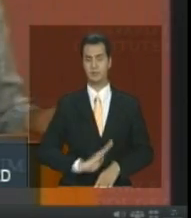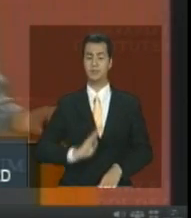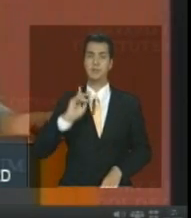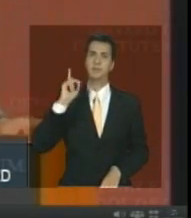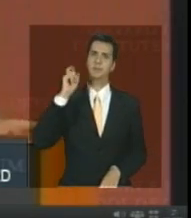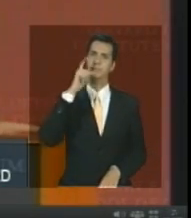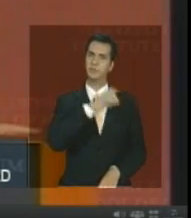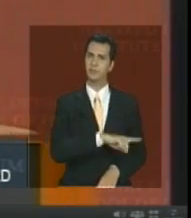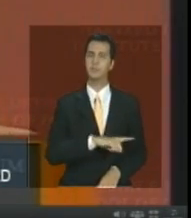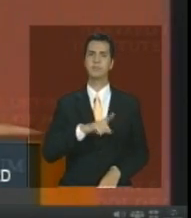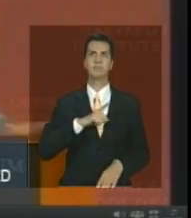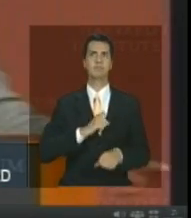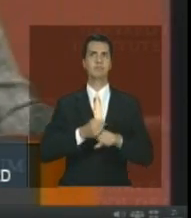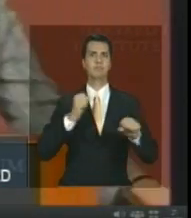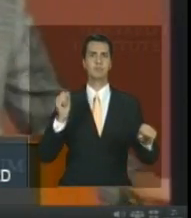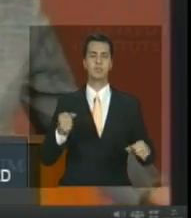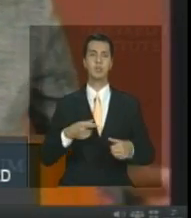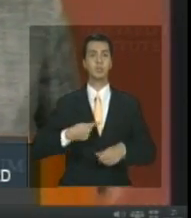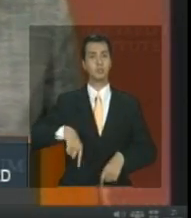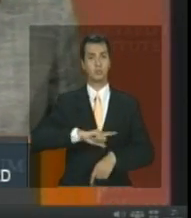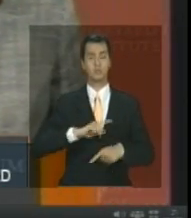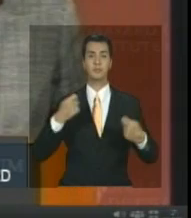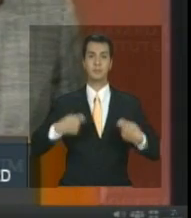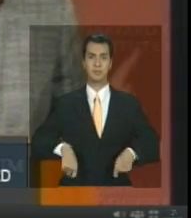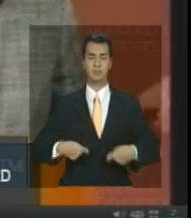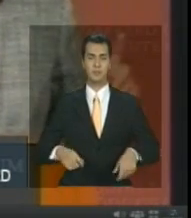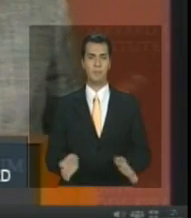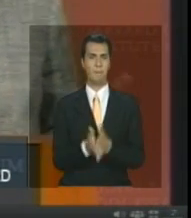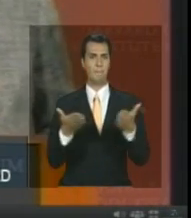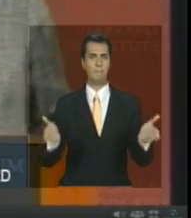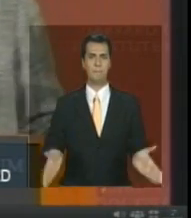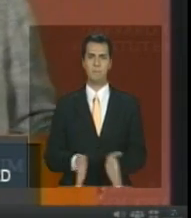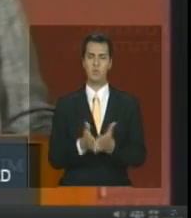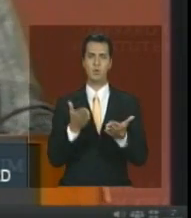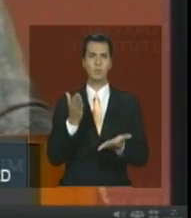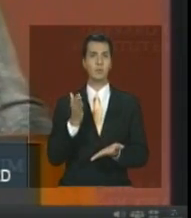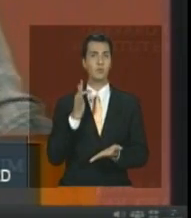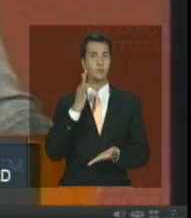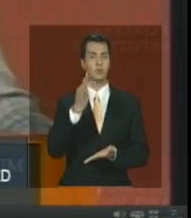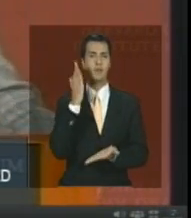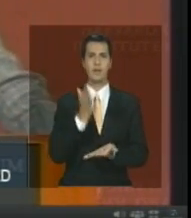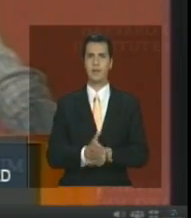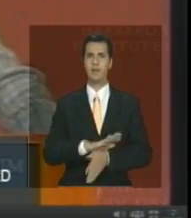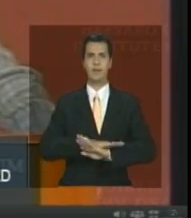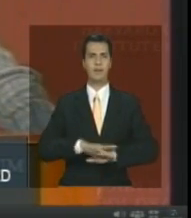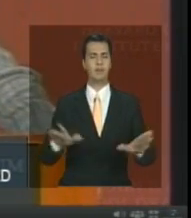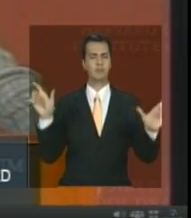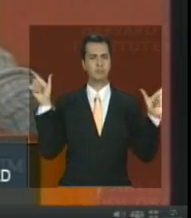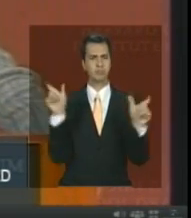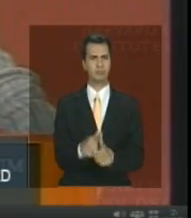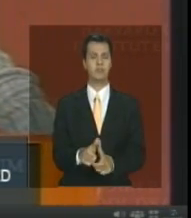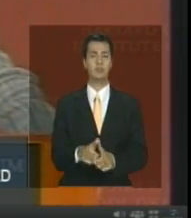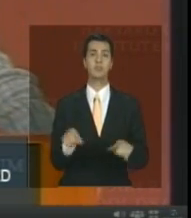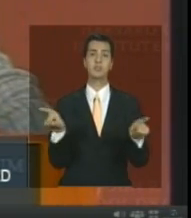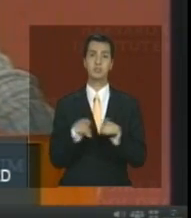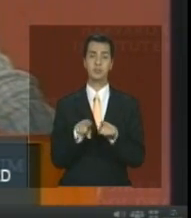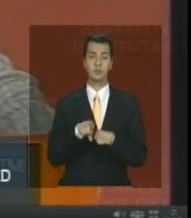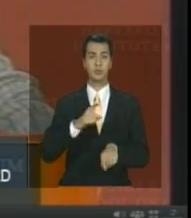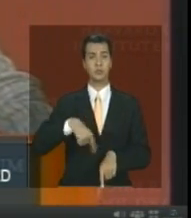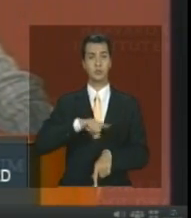de tratar da erradicação da miséria ao mesmo tempo em que tratamos